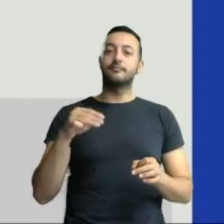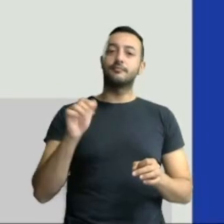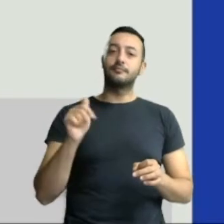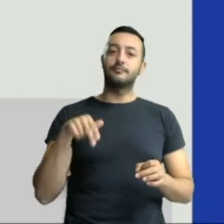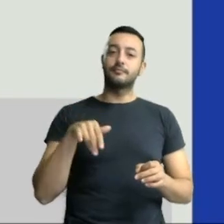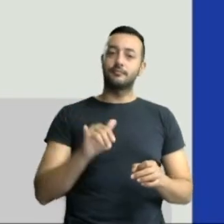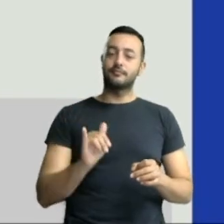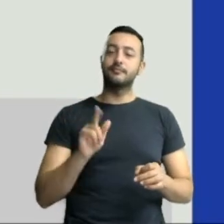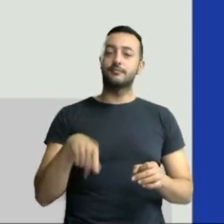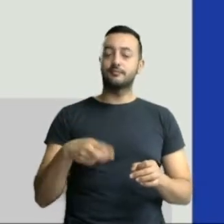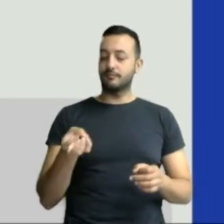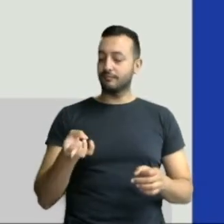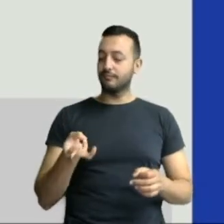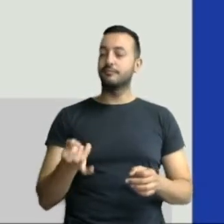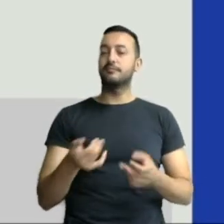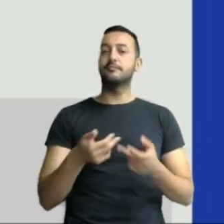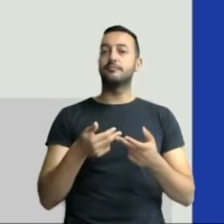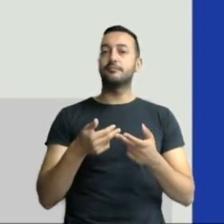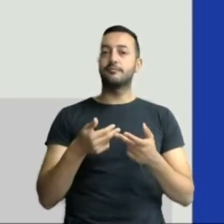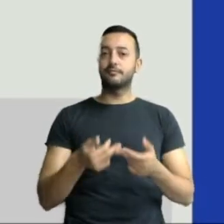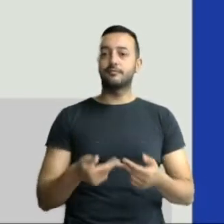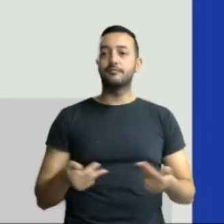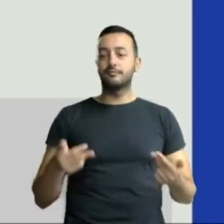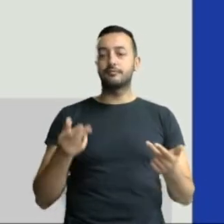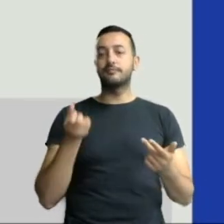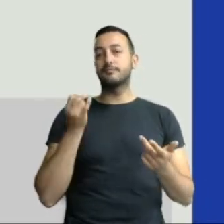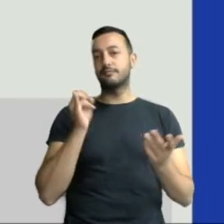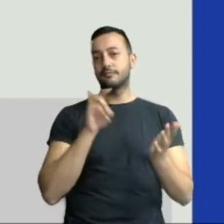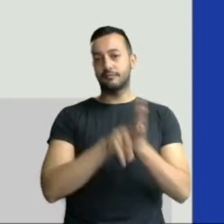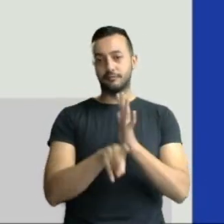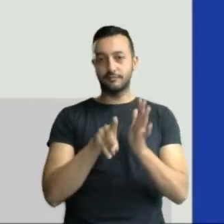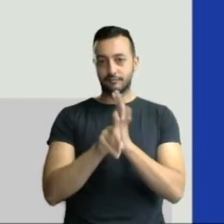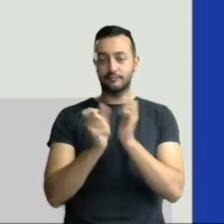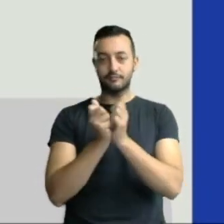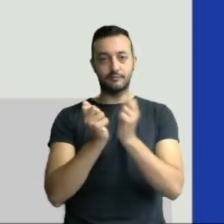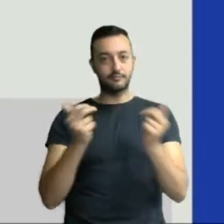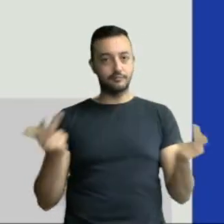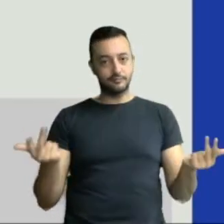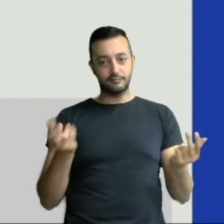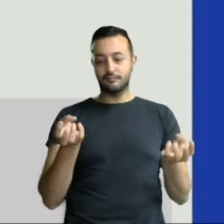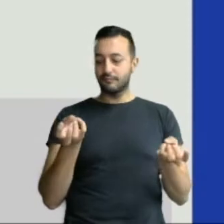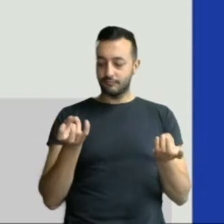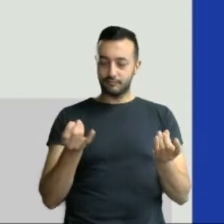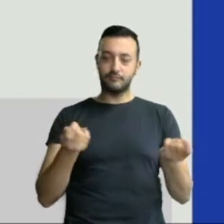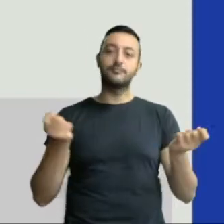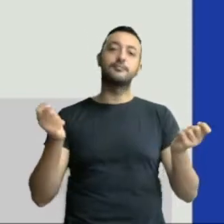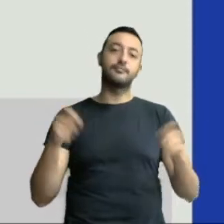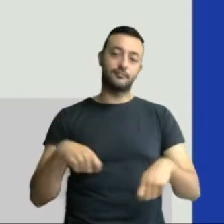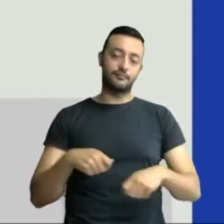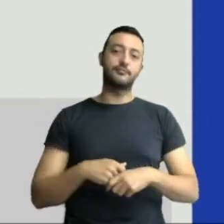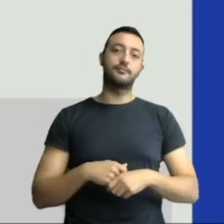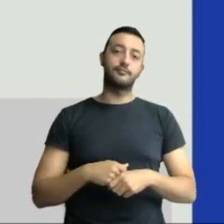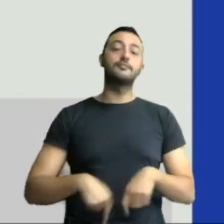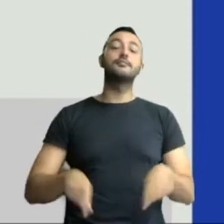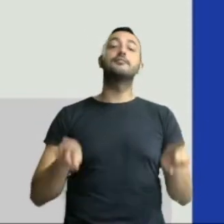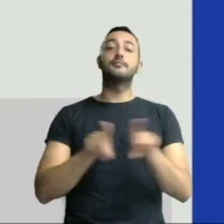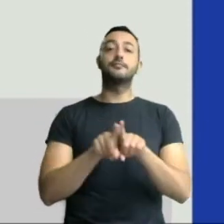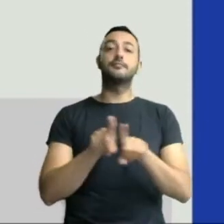many serve para contar, se perguntar acerca de coisas contáveis. Temos